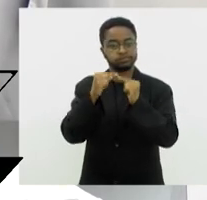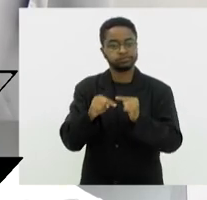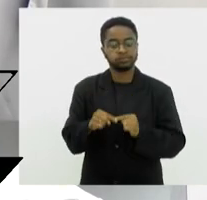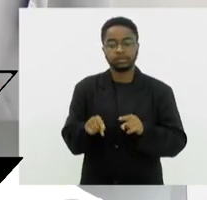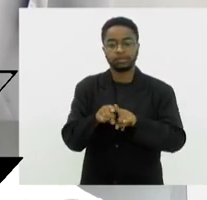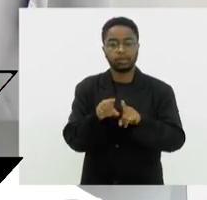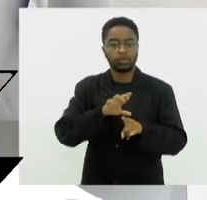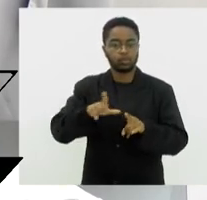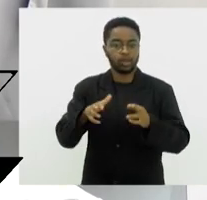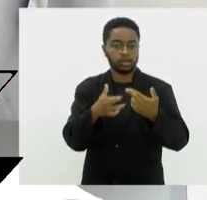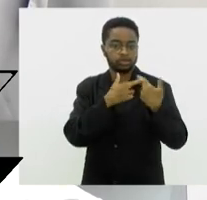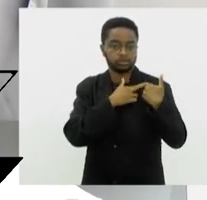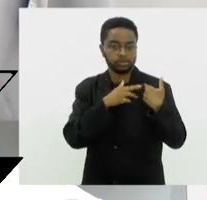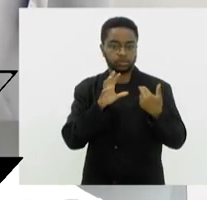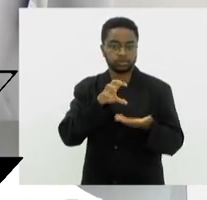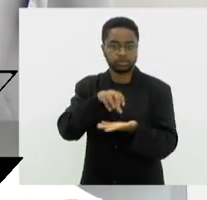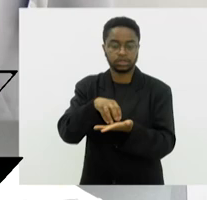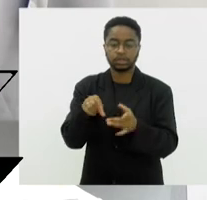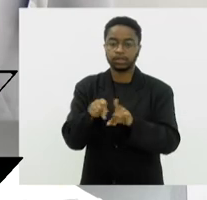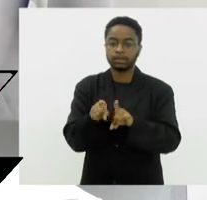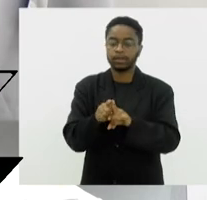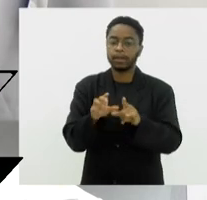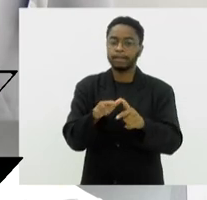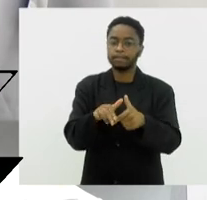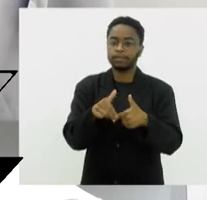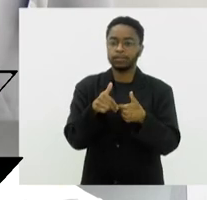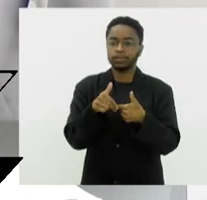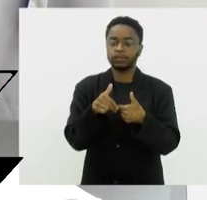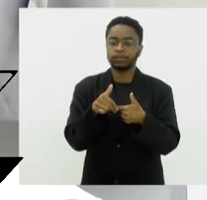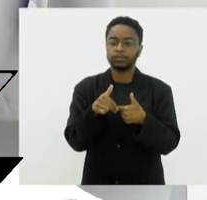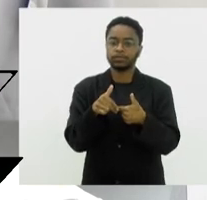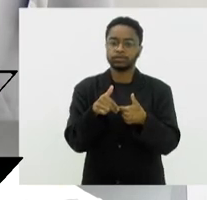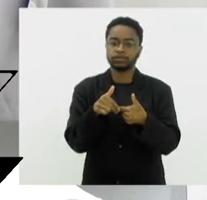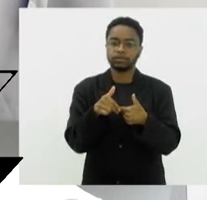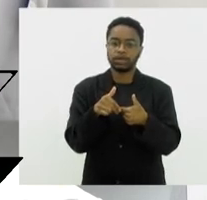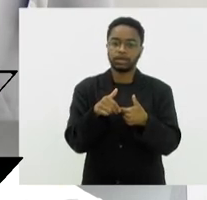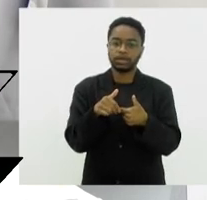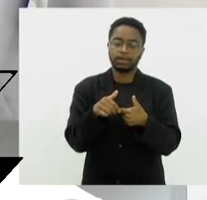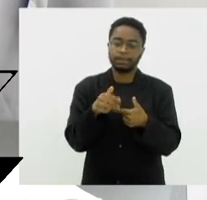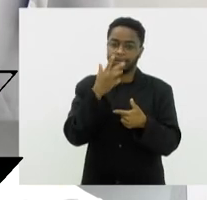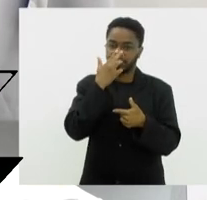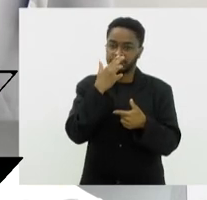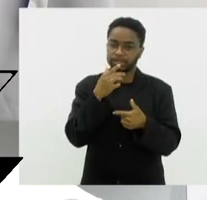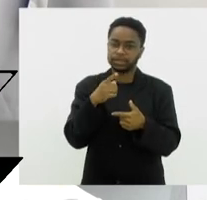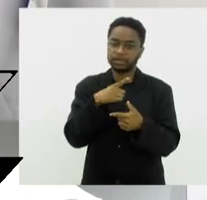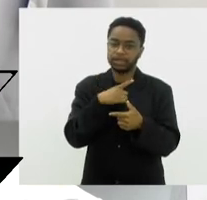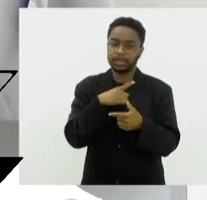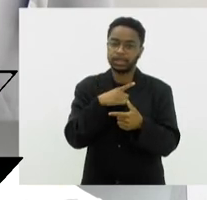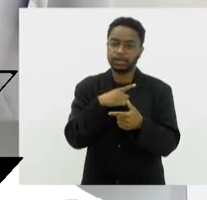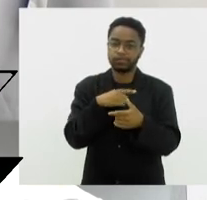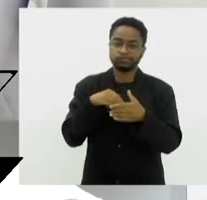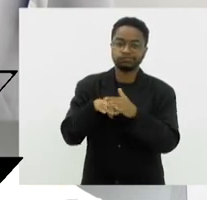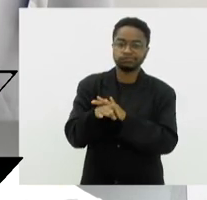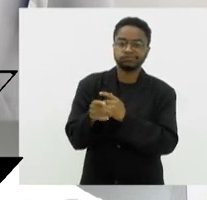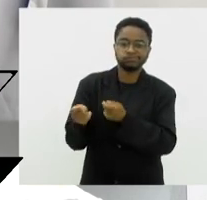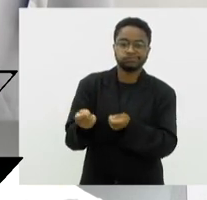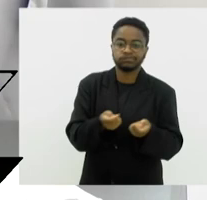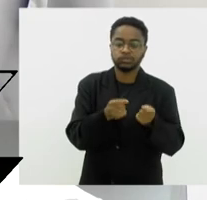do órgão, por conta de haver, eu diria, inclusive, vícios quanto à transparência